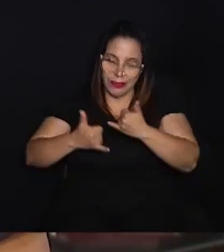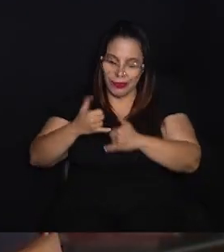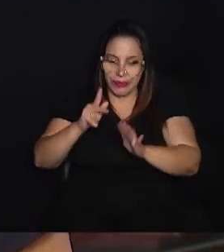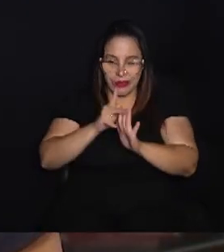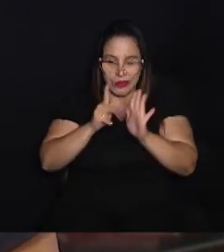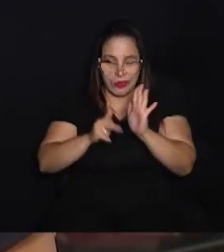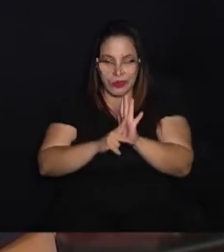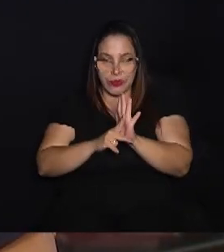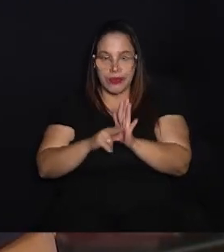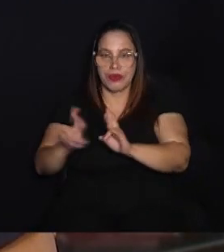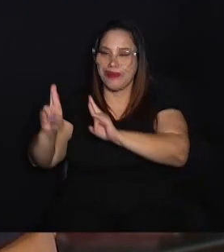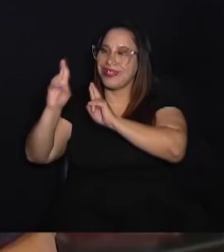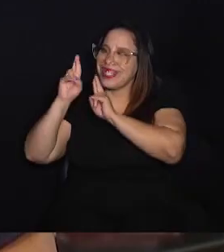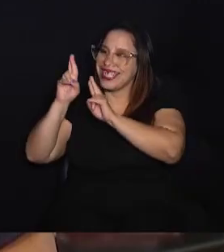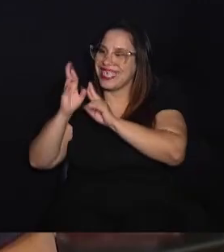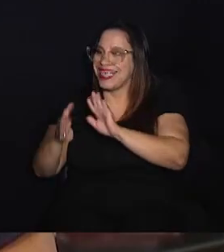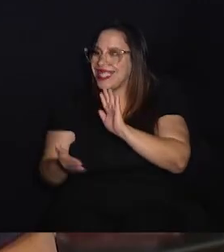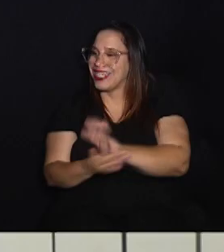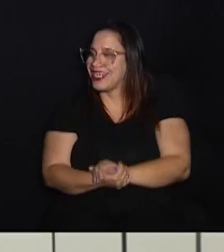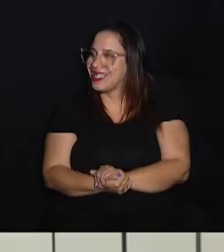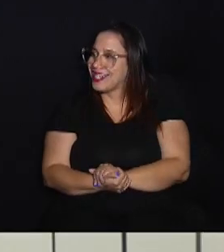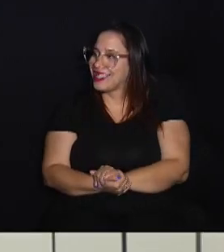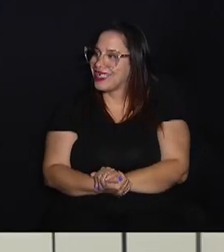chama Esperança.